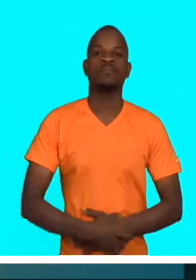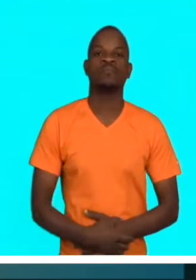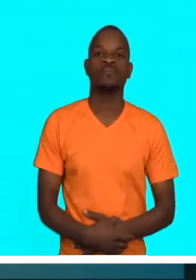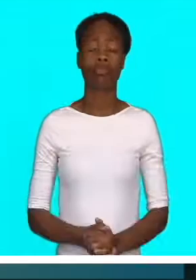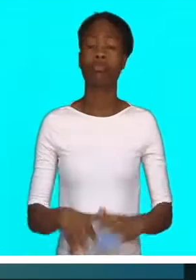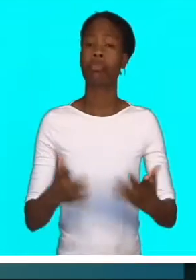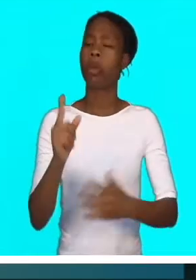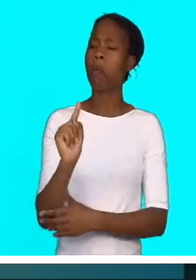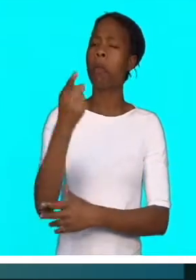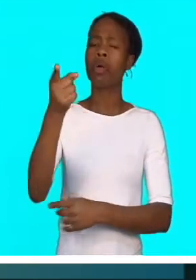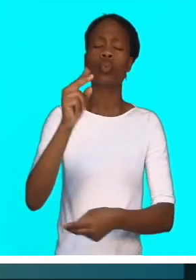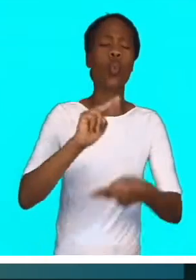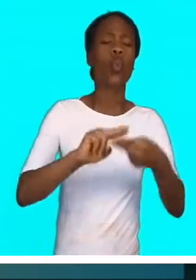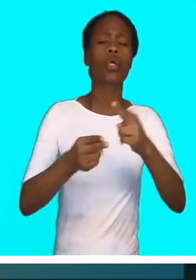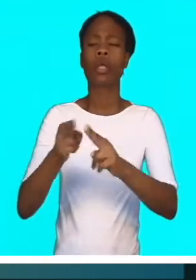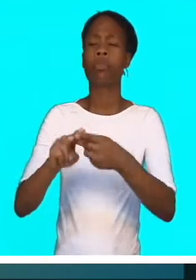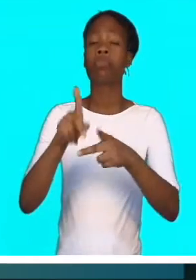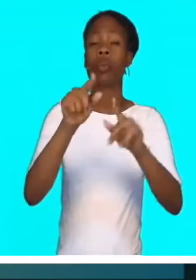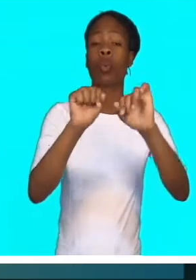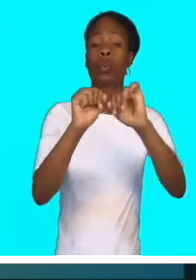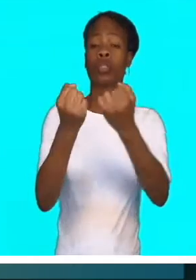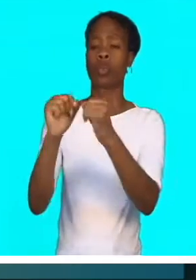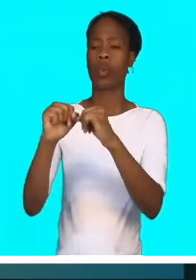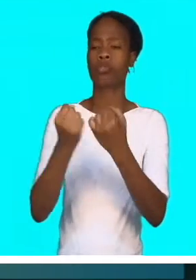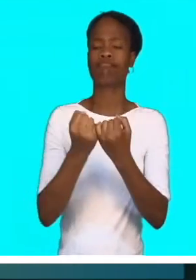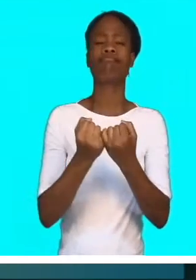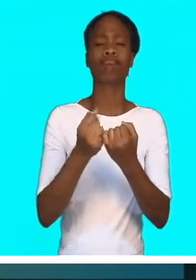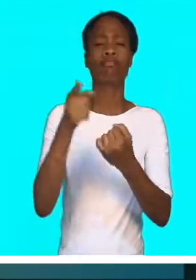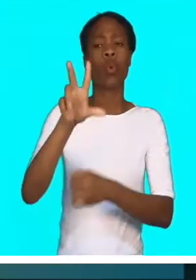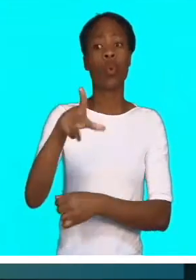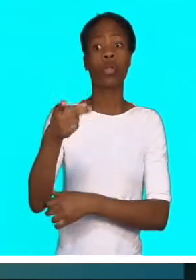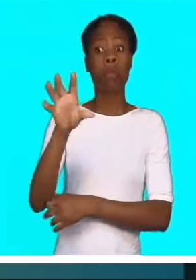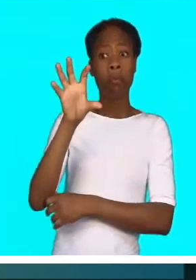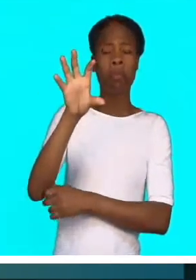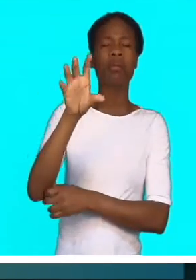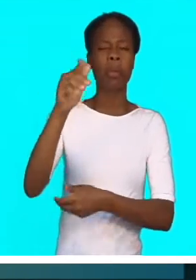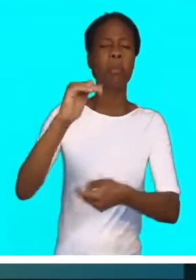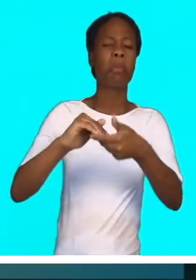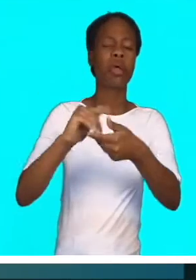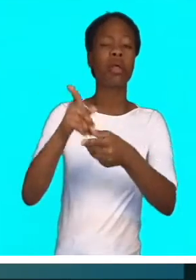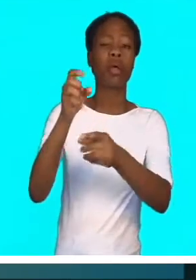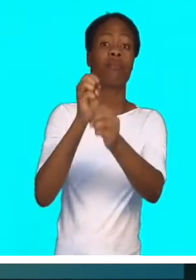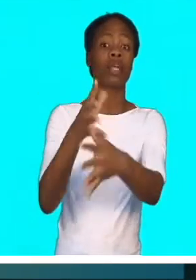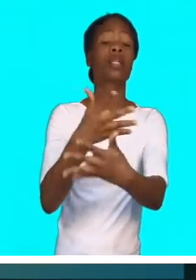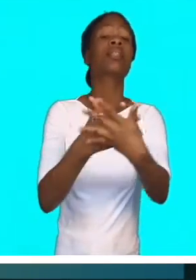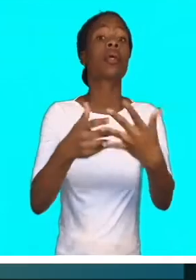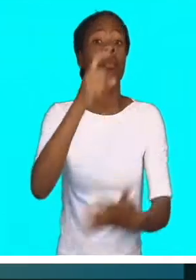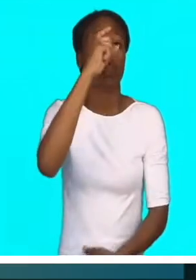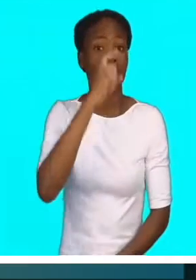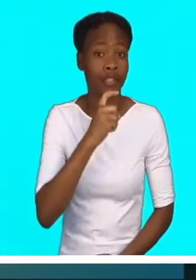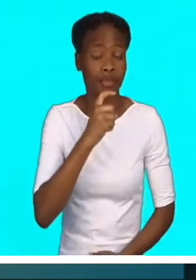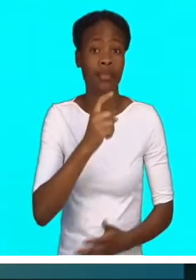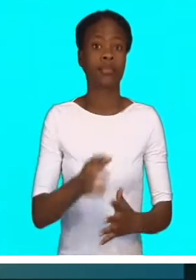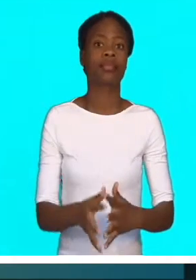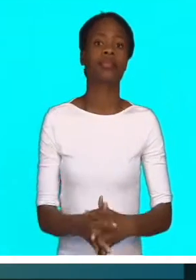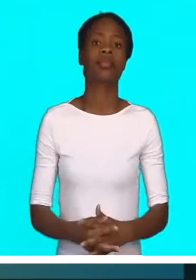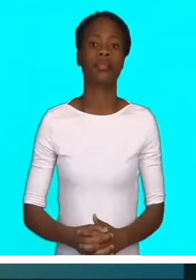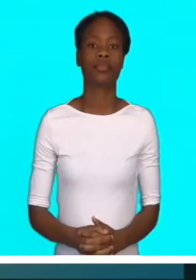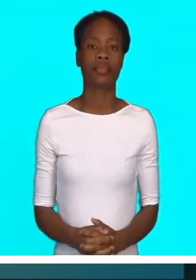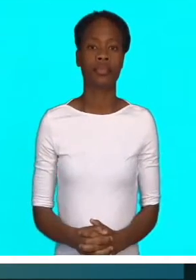Este é o primeiro encontro a realizar-se em Moçambique. Eventos similares serão organizados em outros